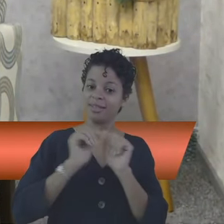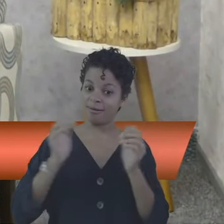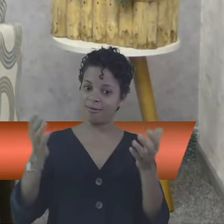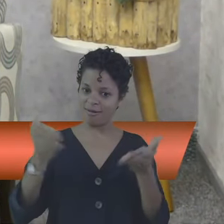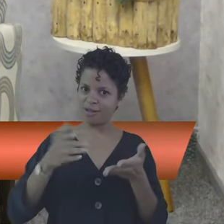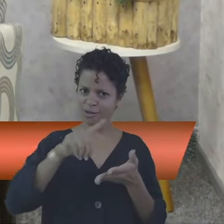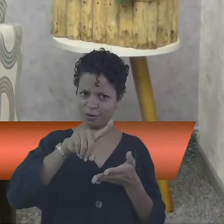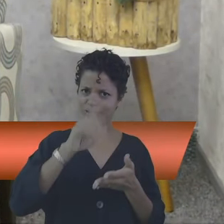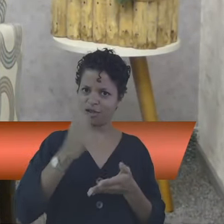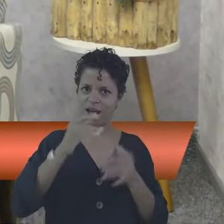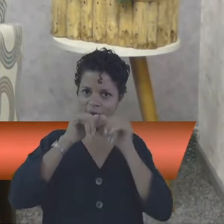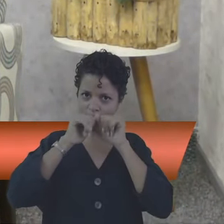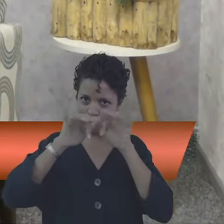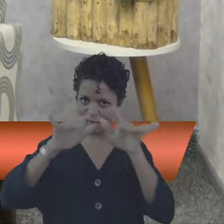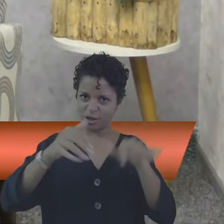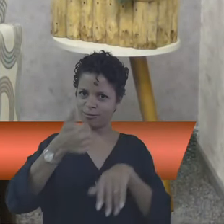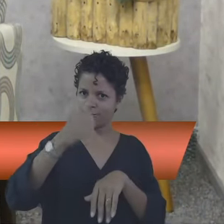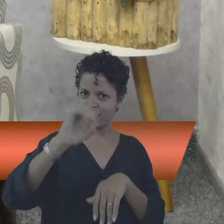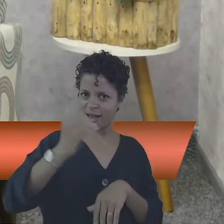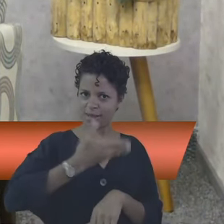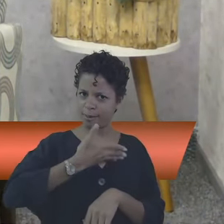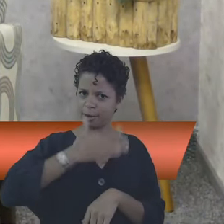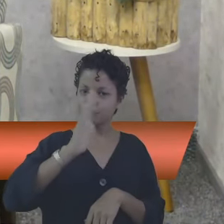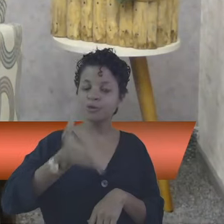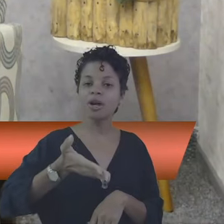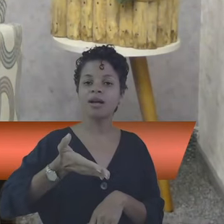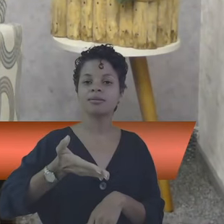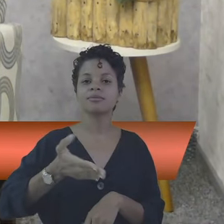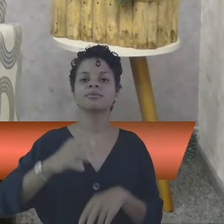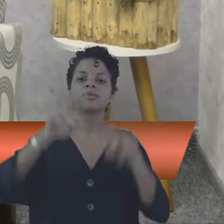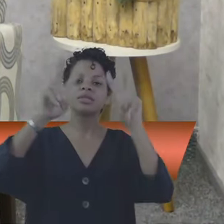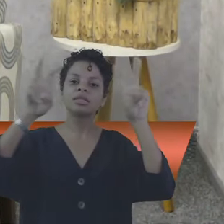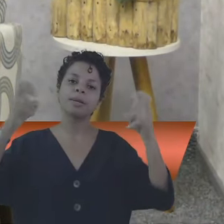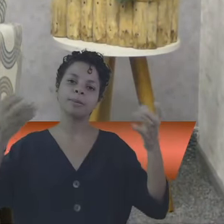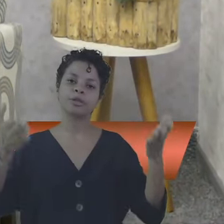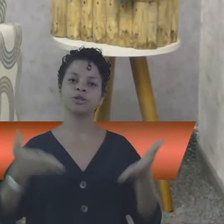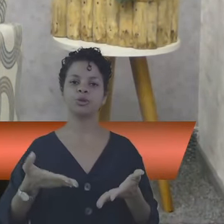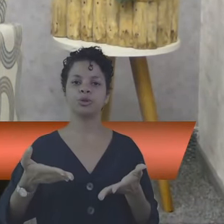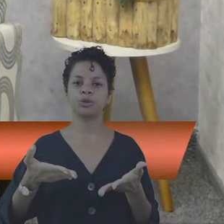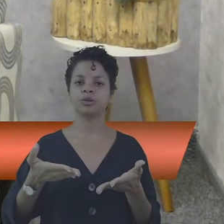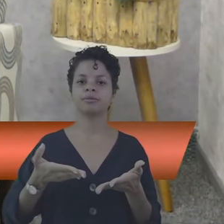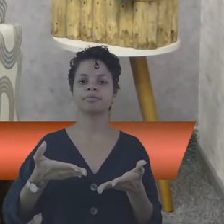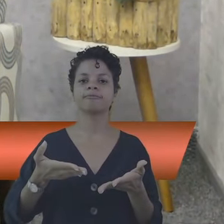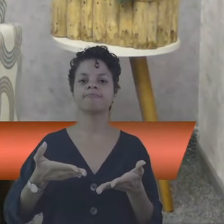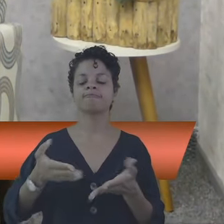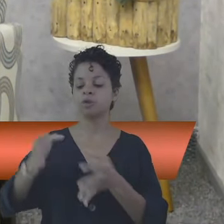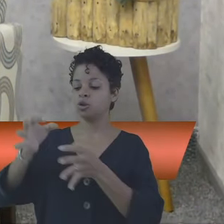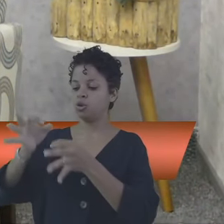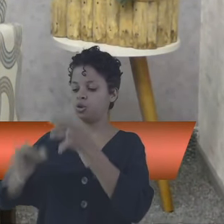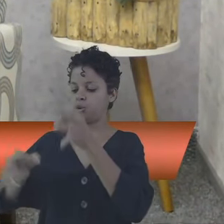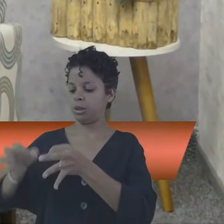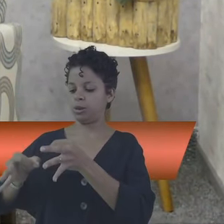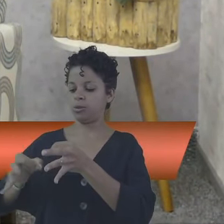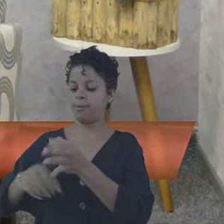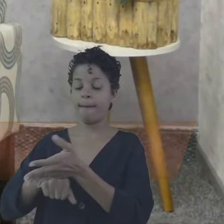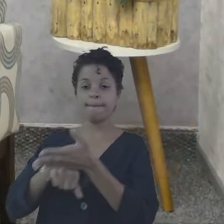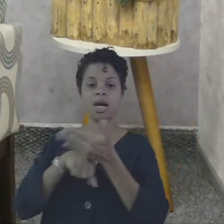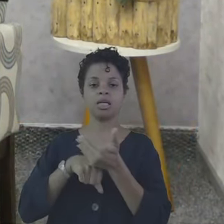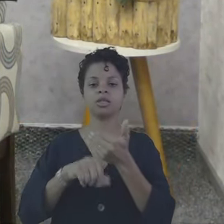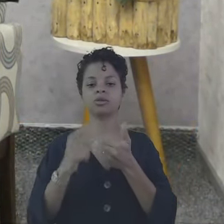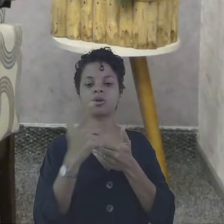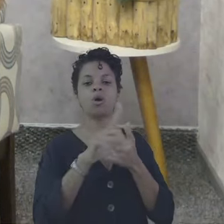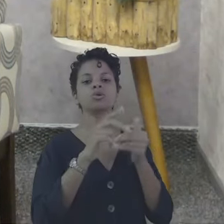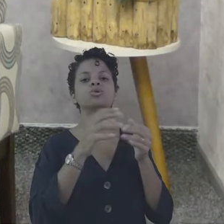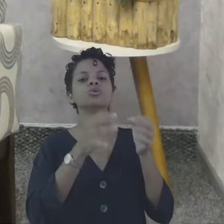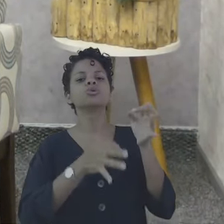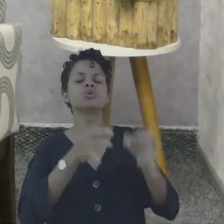compartilhou com 10 amigos pelo menos. O tema de hoje, o juízo antes do juízo. Pastor,